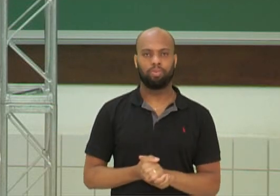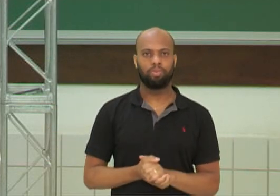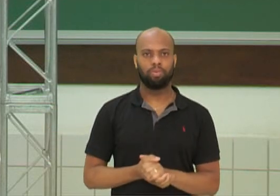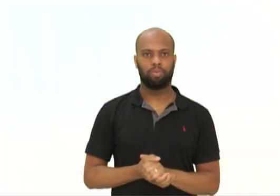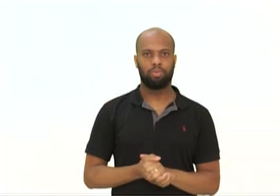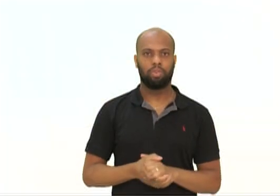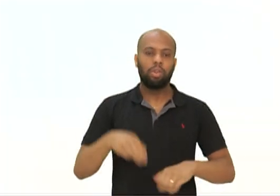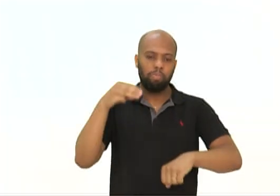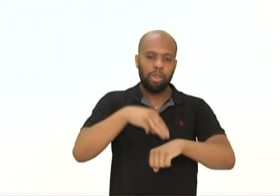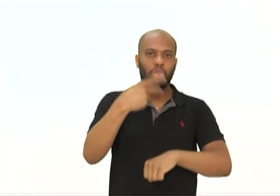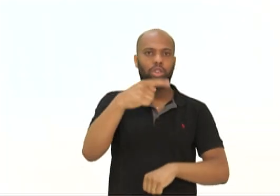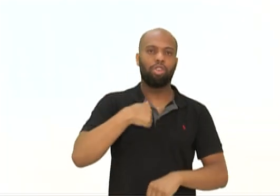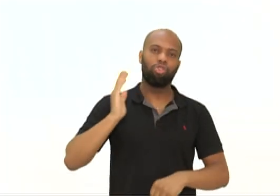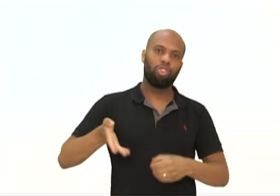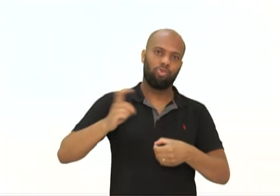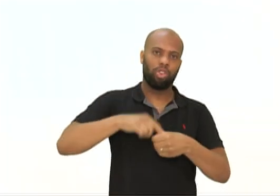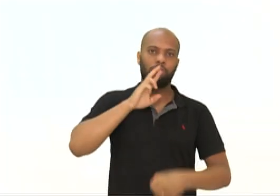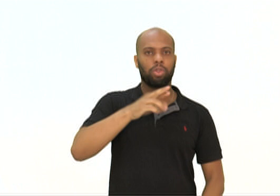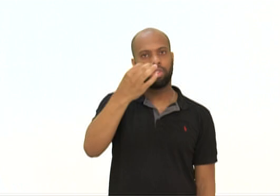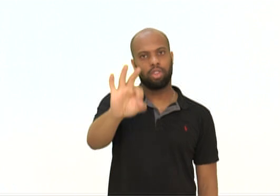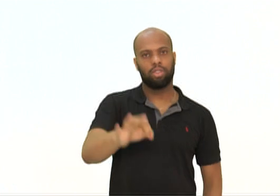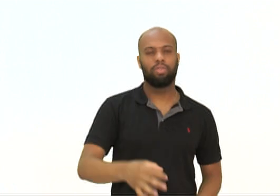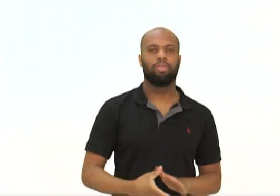lá? Uns minutinhos eu volto com a solução.